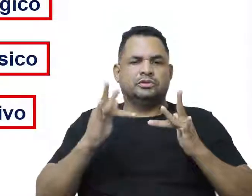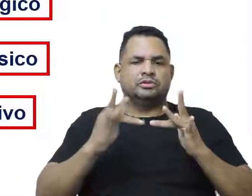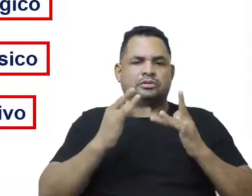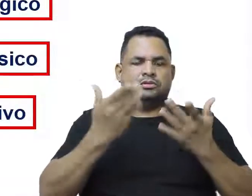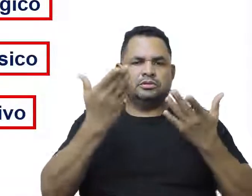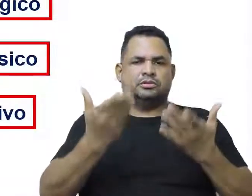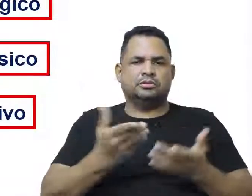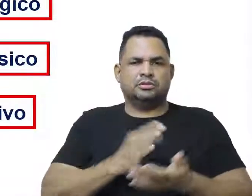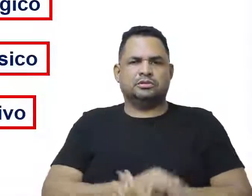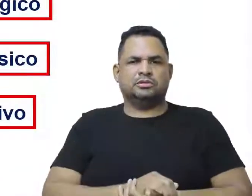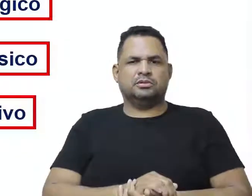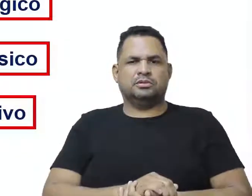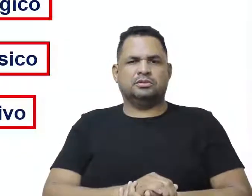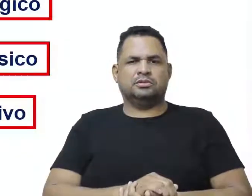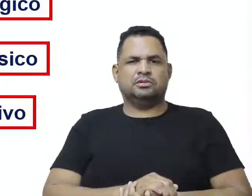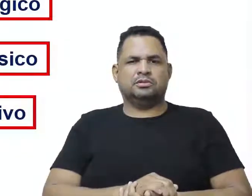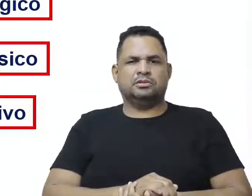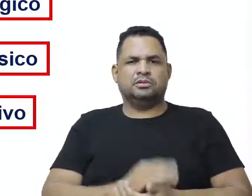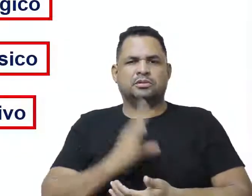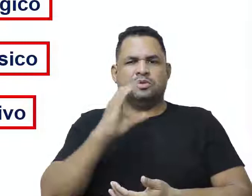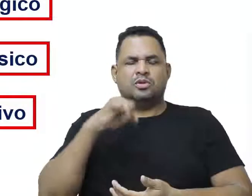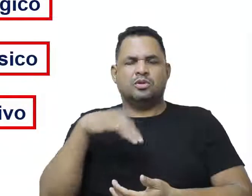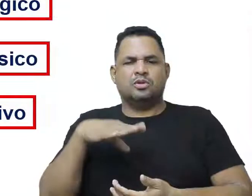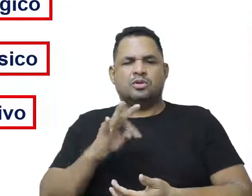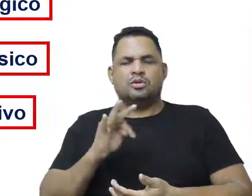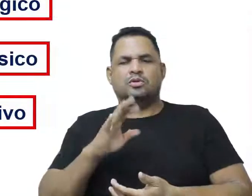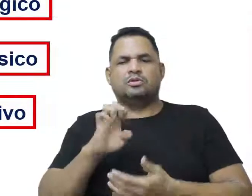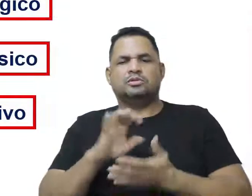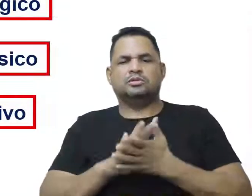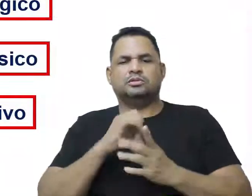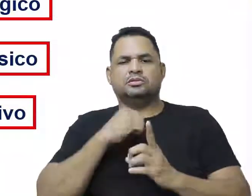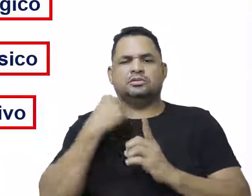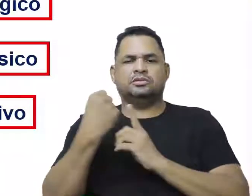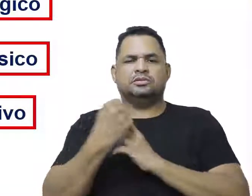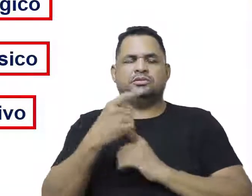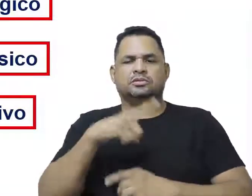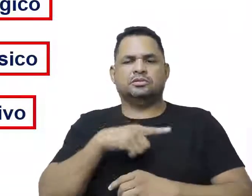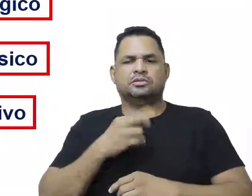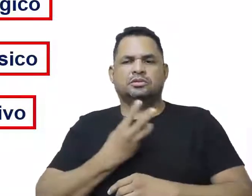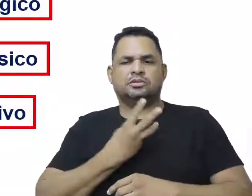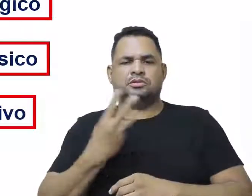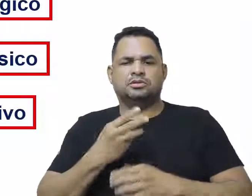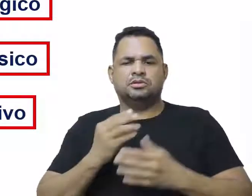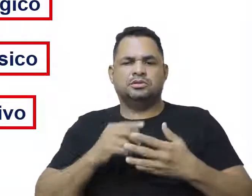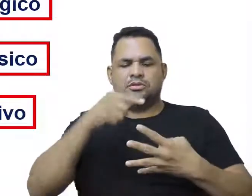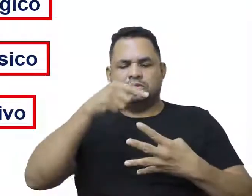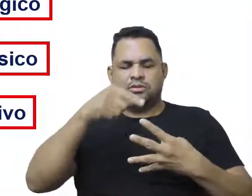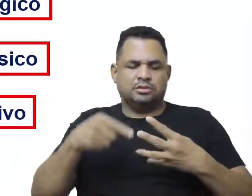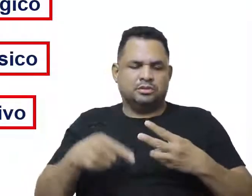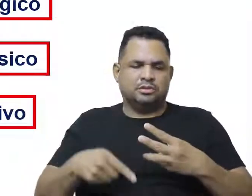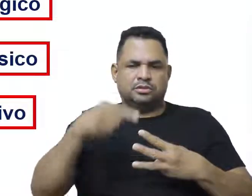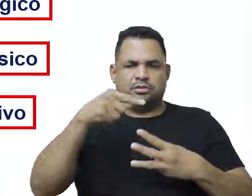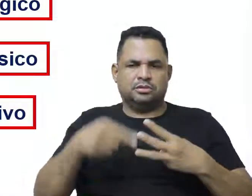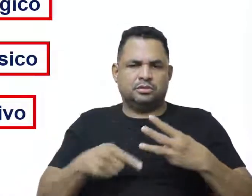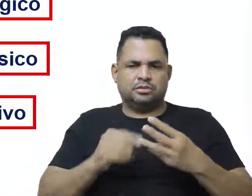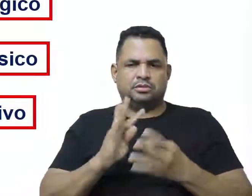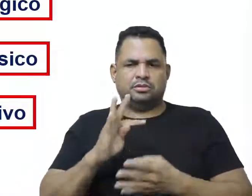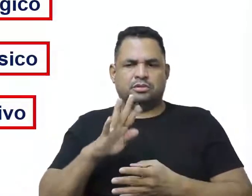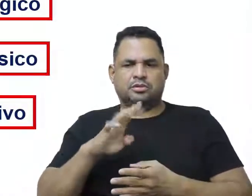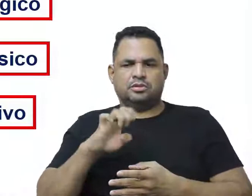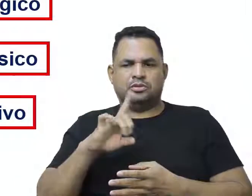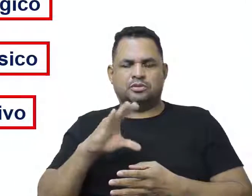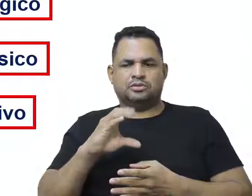aqui o que o com esse via que a sociedade ela percorreu três estágios que é o